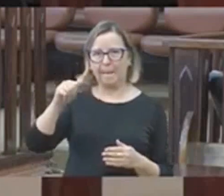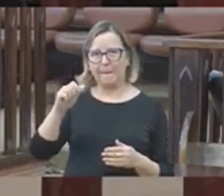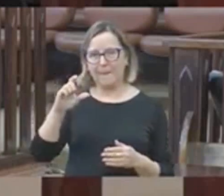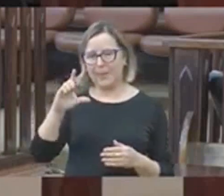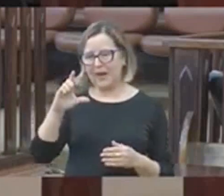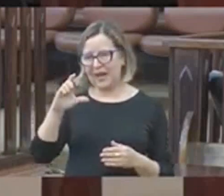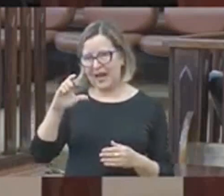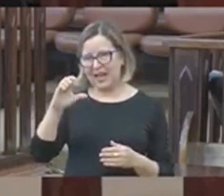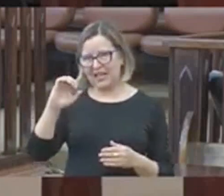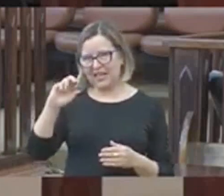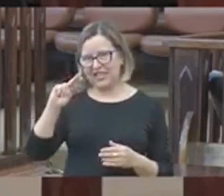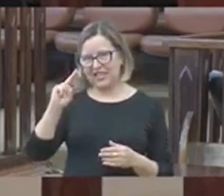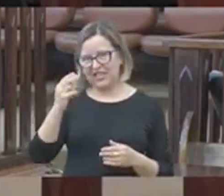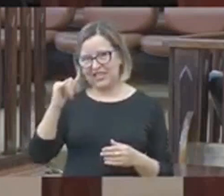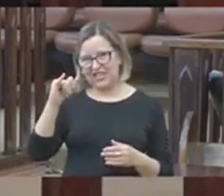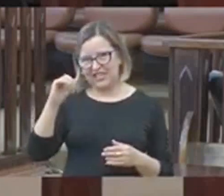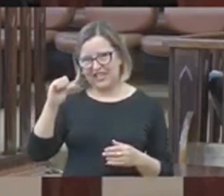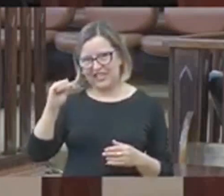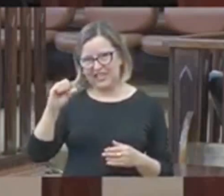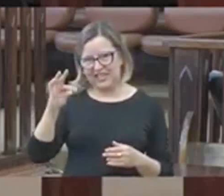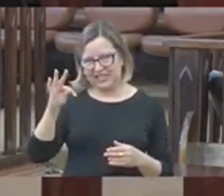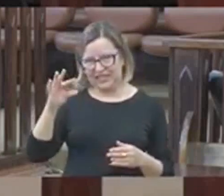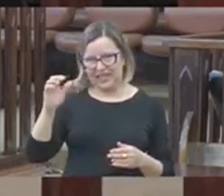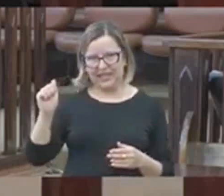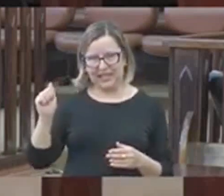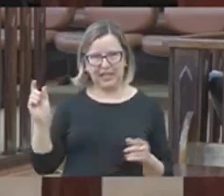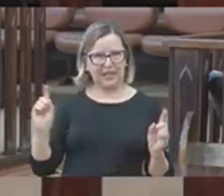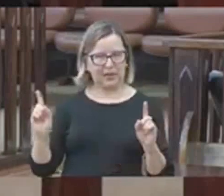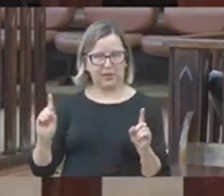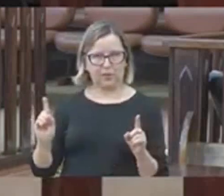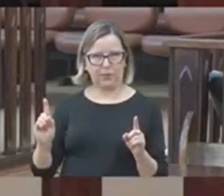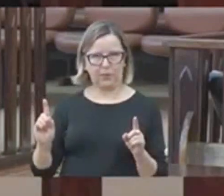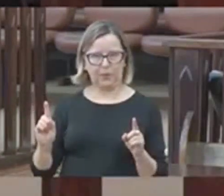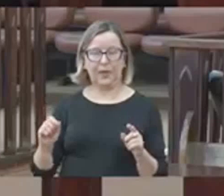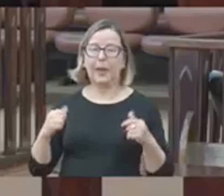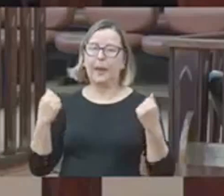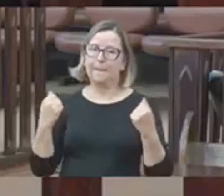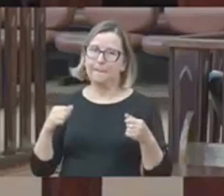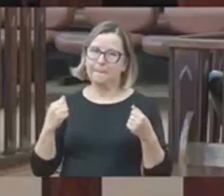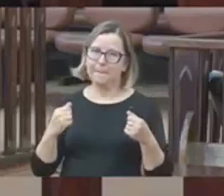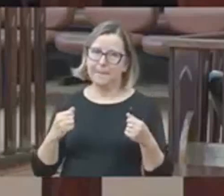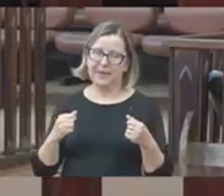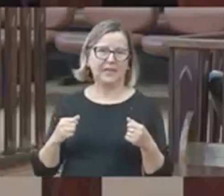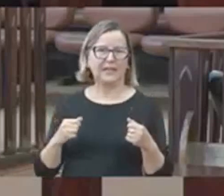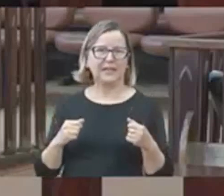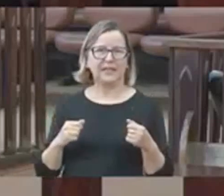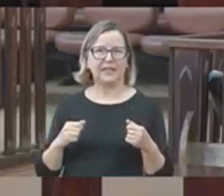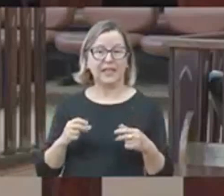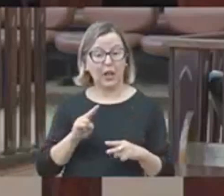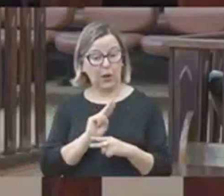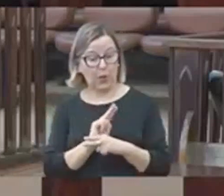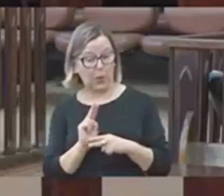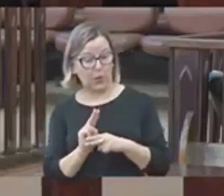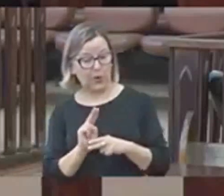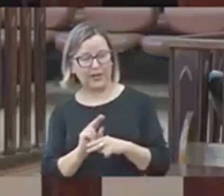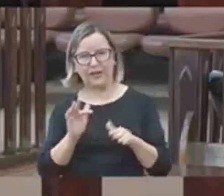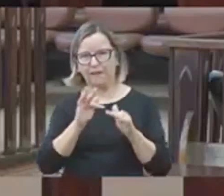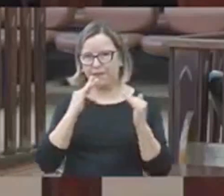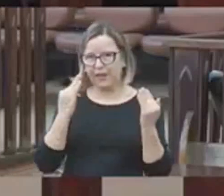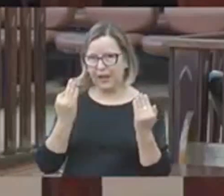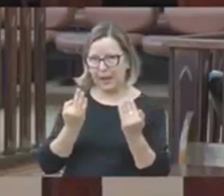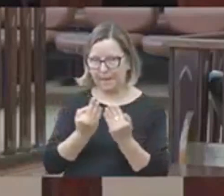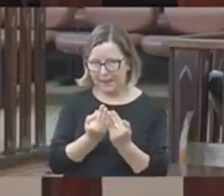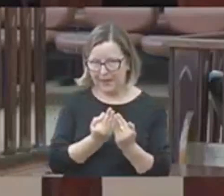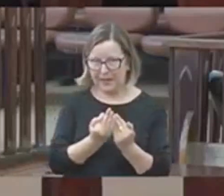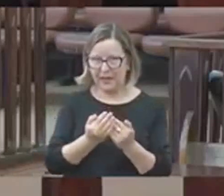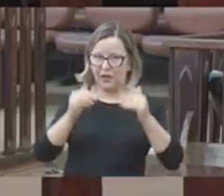mas ele precisa governar amorosamente sob a vontade de Deus.